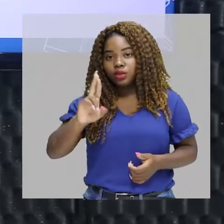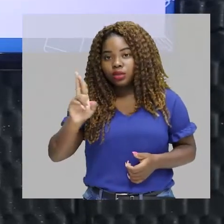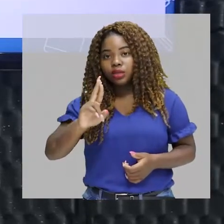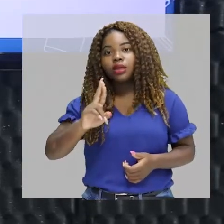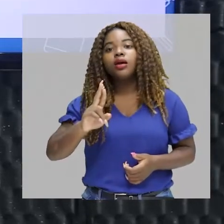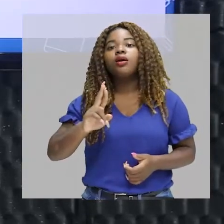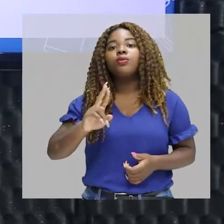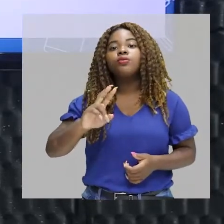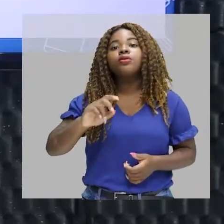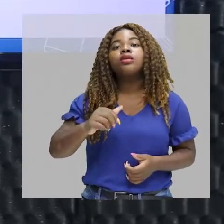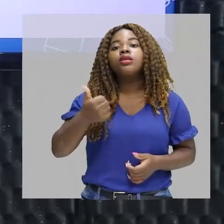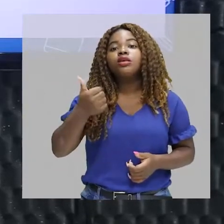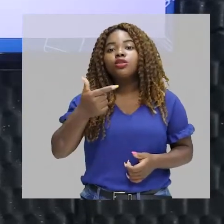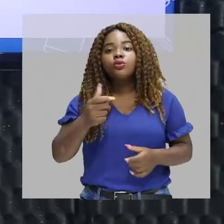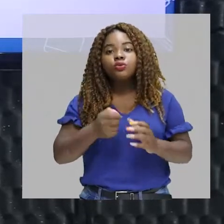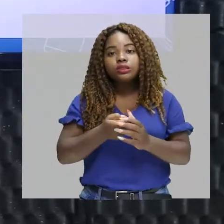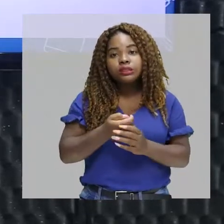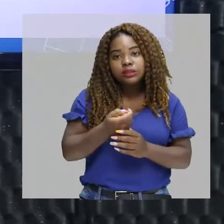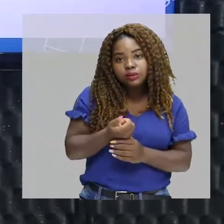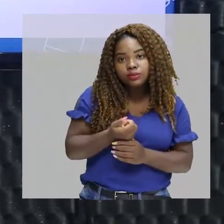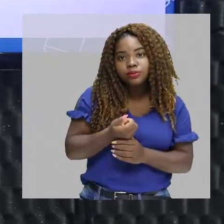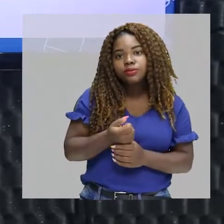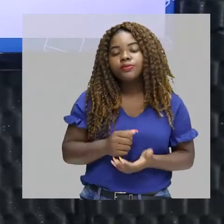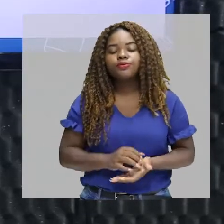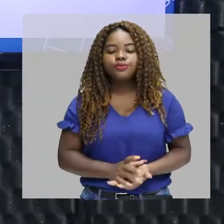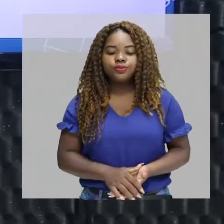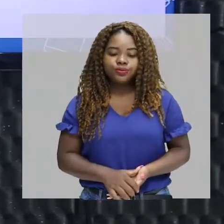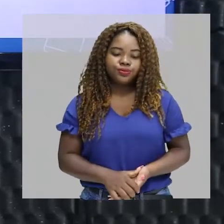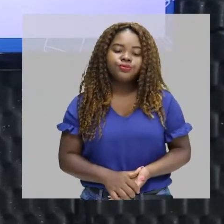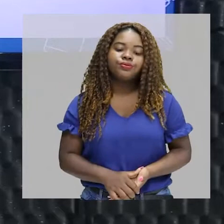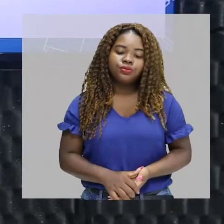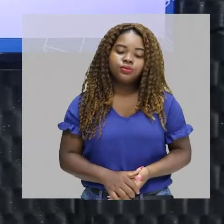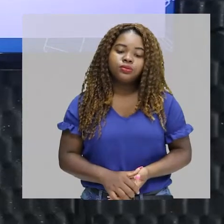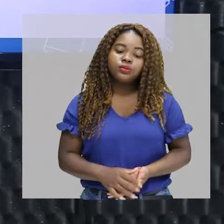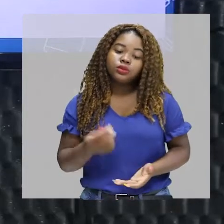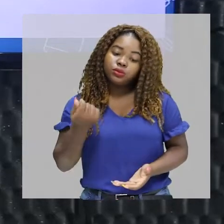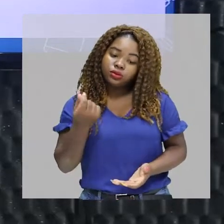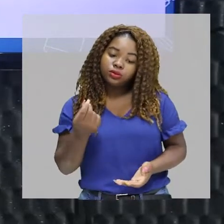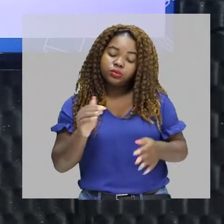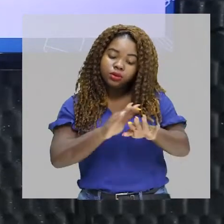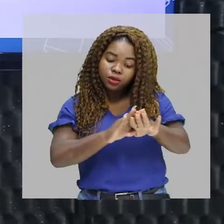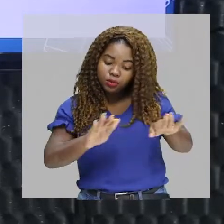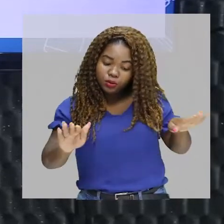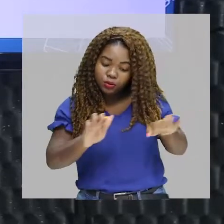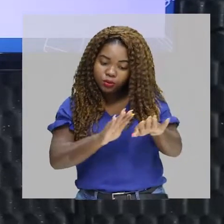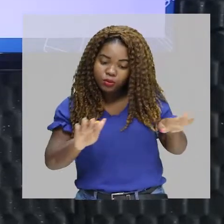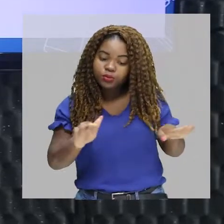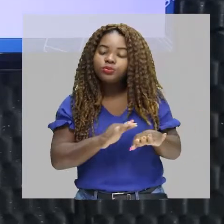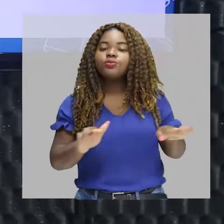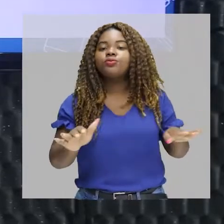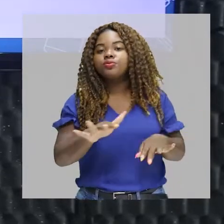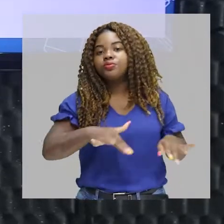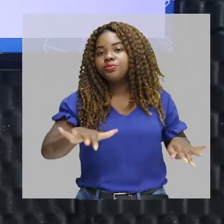R$1,12. Esse é o custo para poder cobrir aquela peça, aquela peça eletrônica,